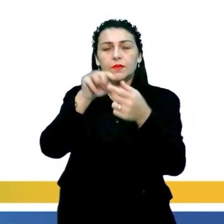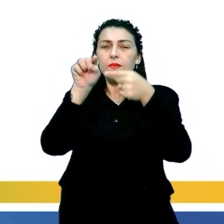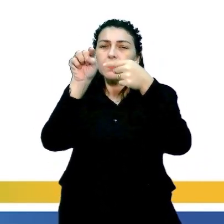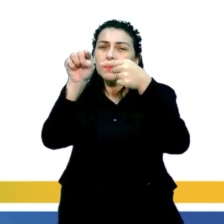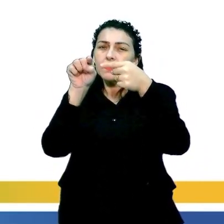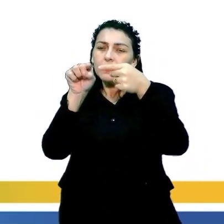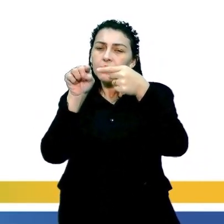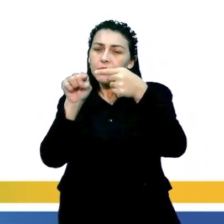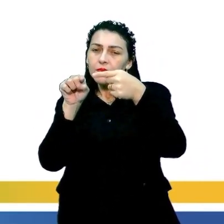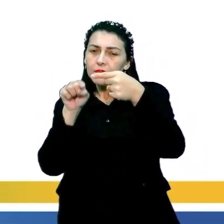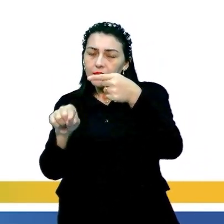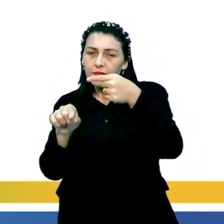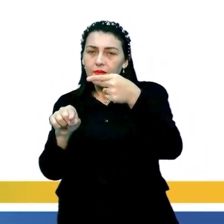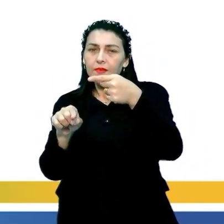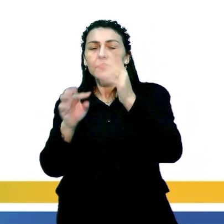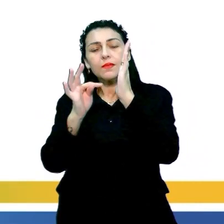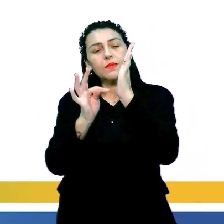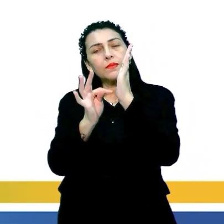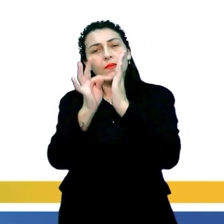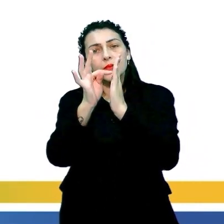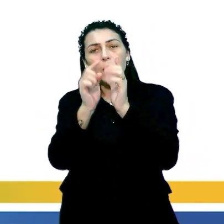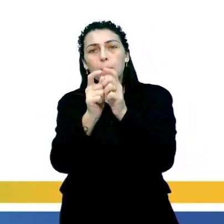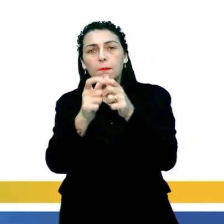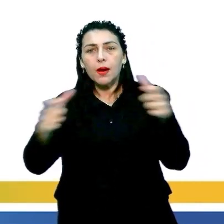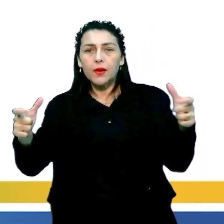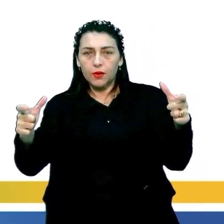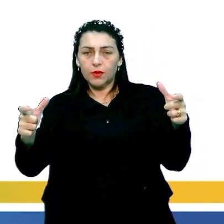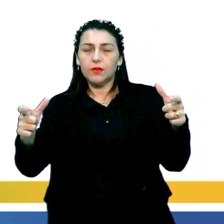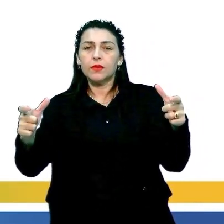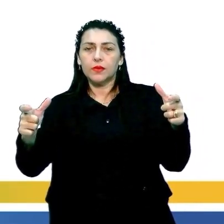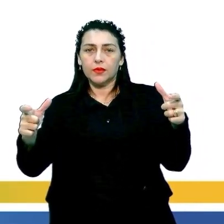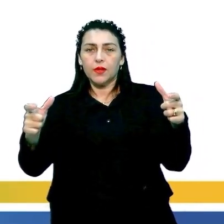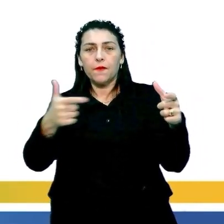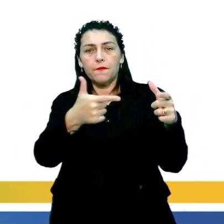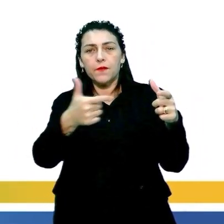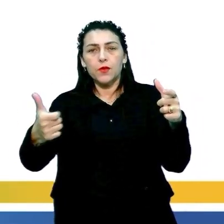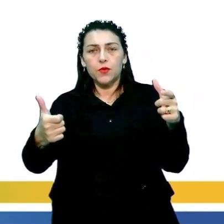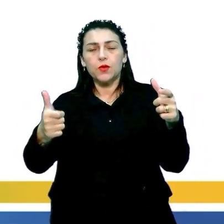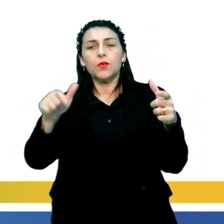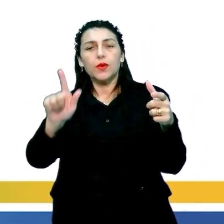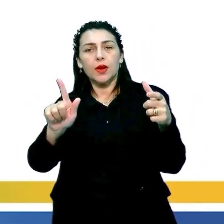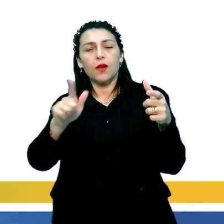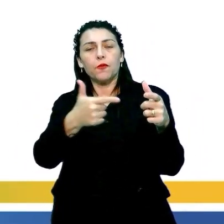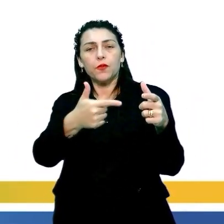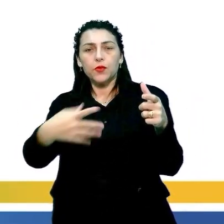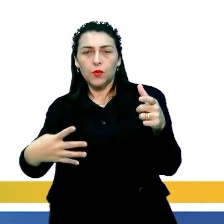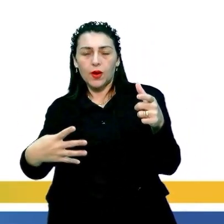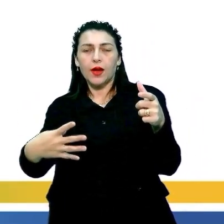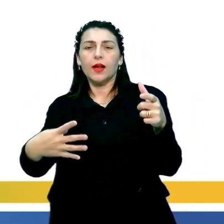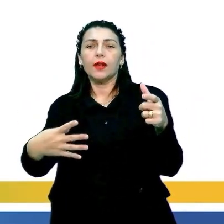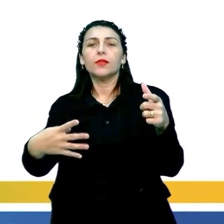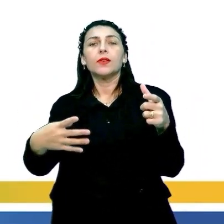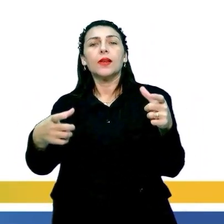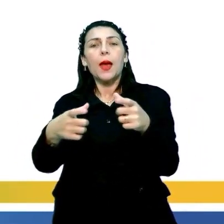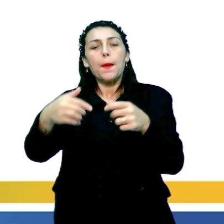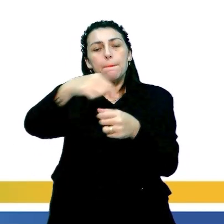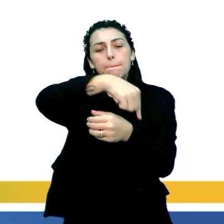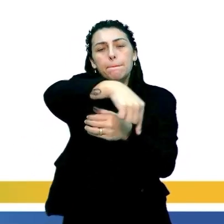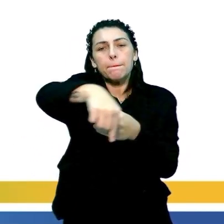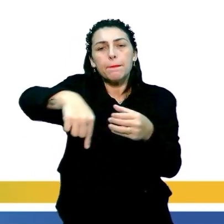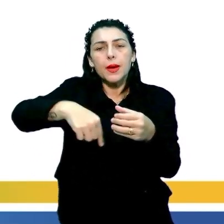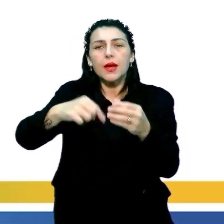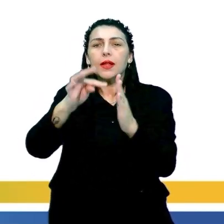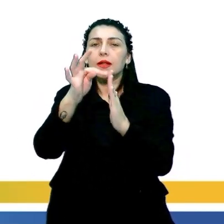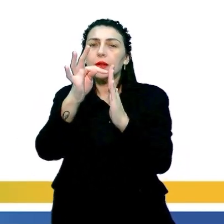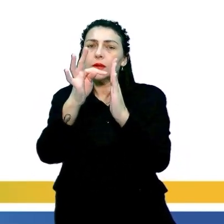pontinhos no meio, a temperatura está maior, né? Nós temos aí 21 graus Celsius, 24, e as áreas ao redor têm